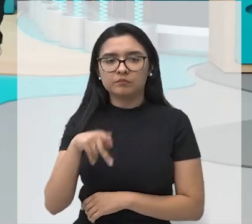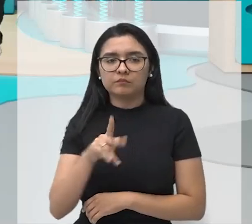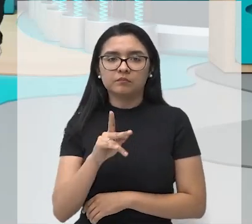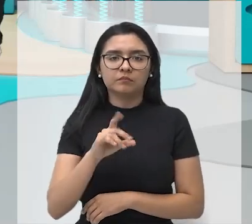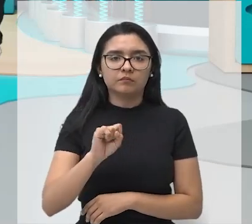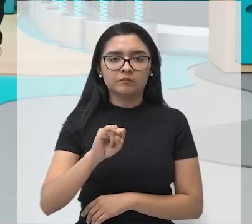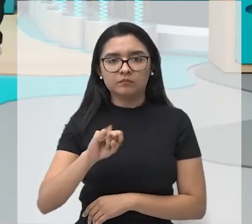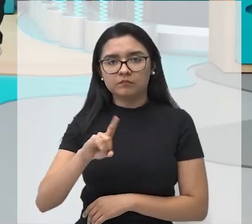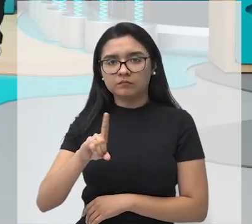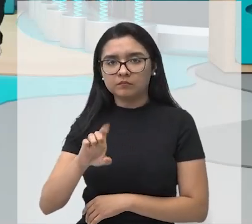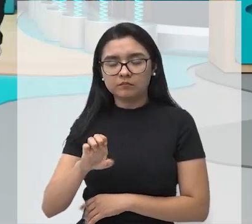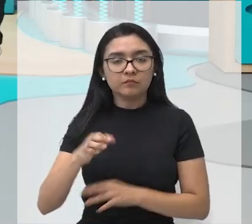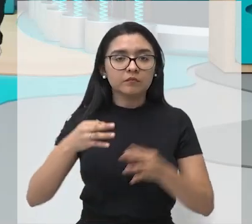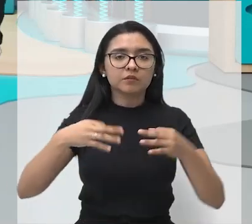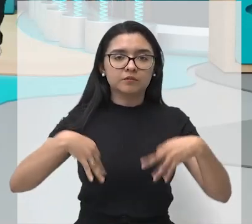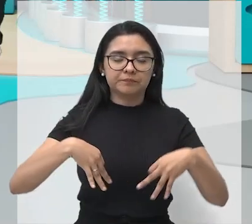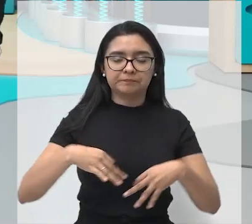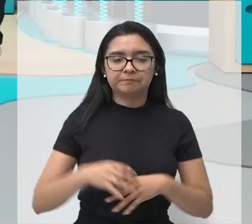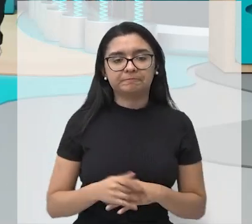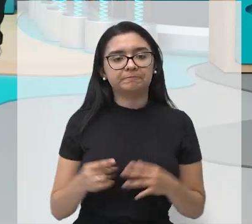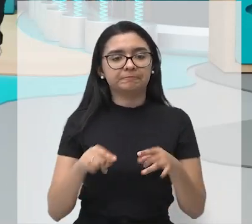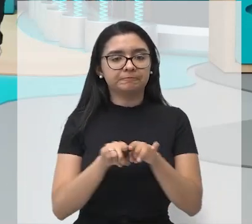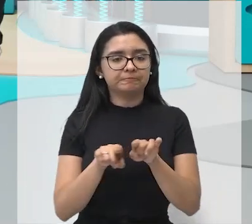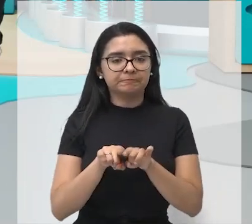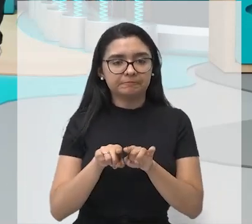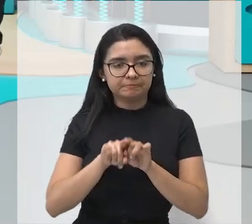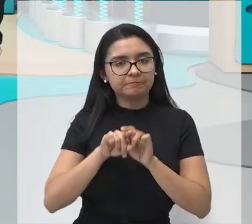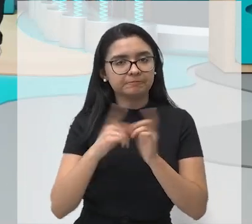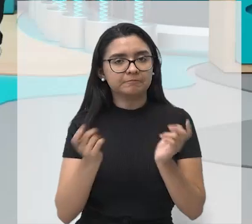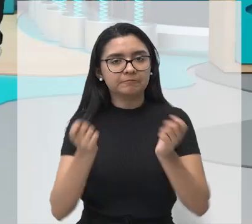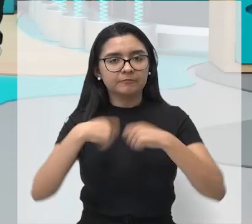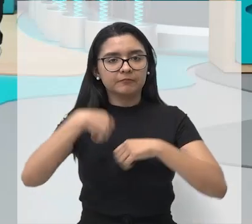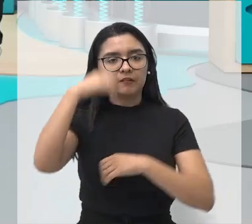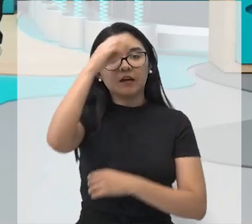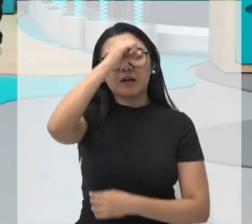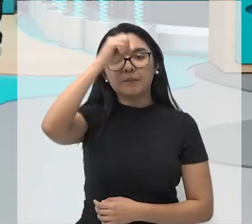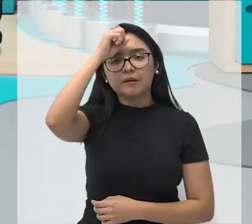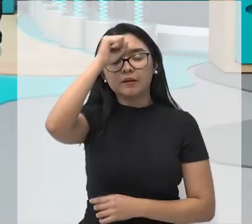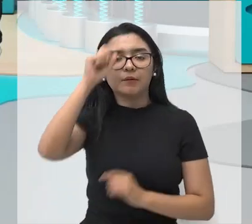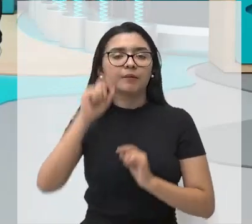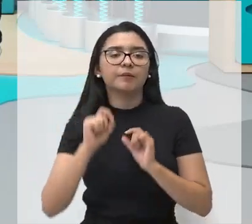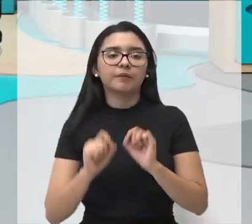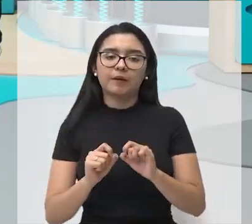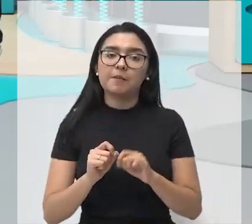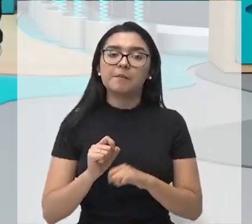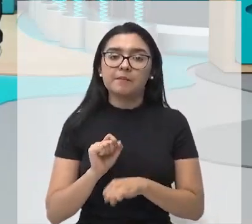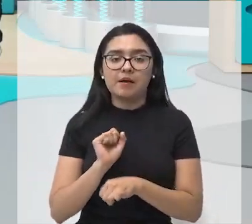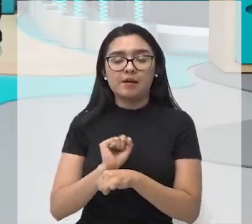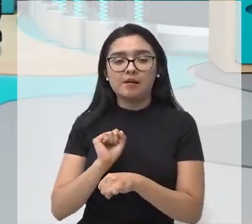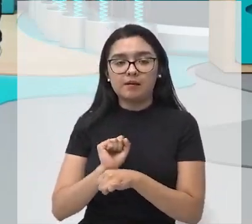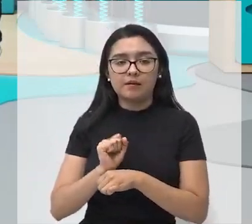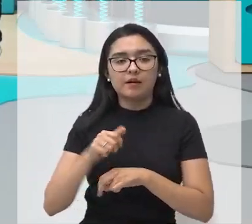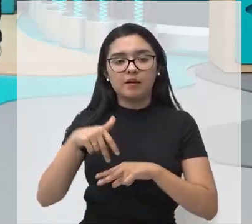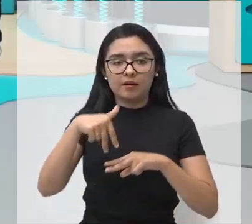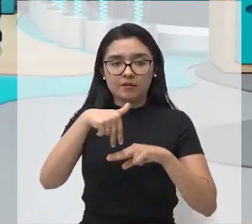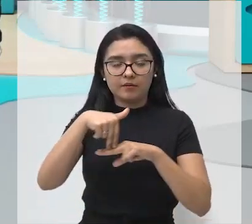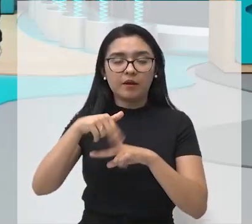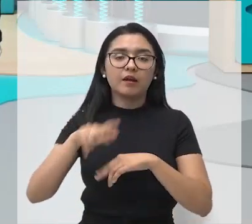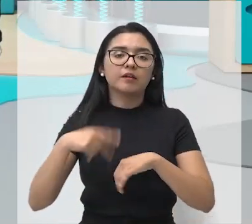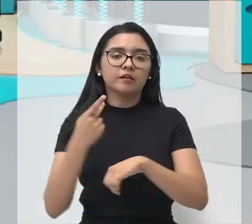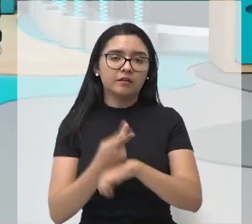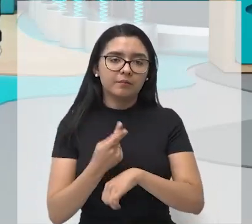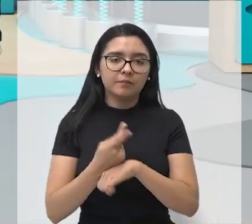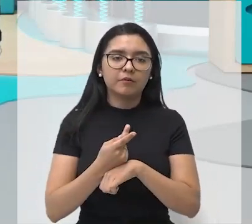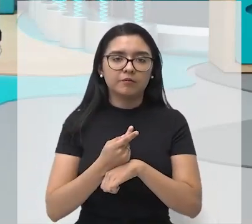backside, certo? Então, também é um movimento que dá para aprender aí, primeiramente parado, e depois você coloca